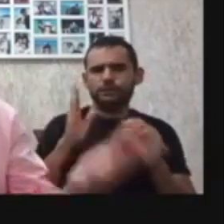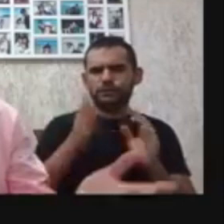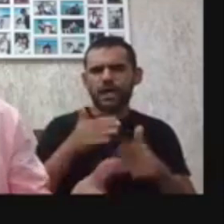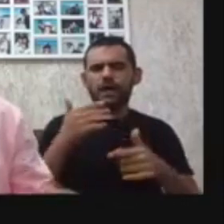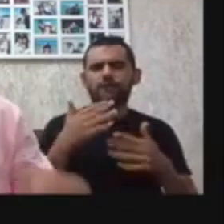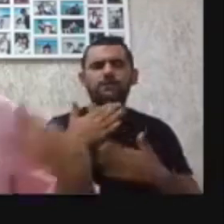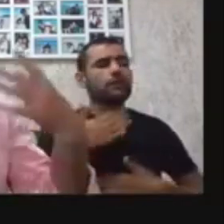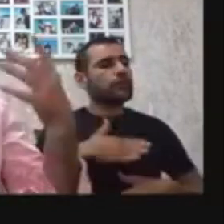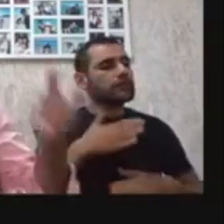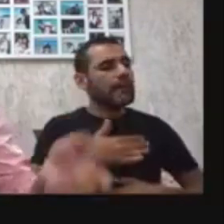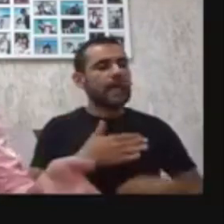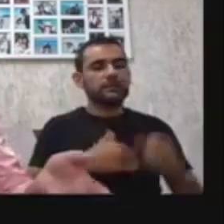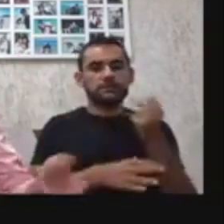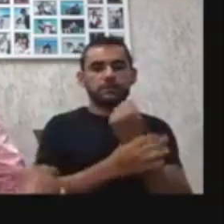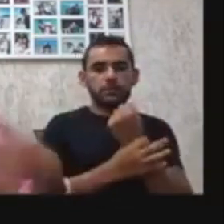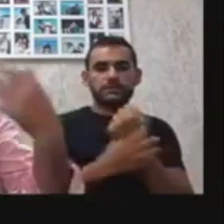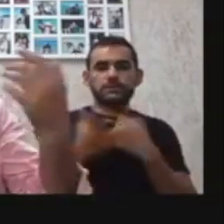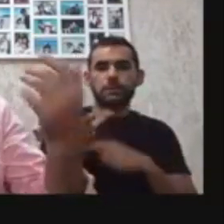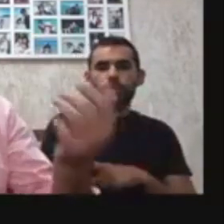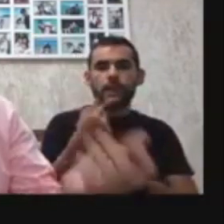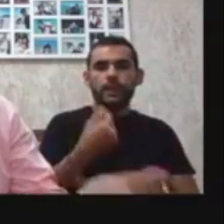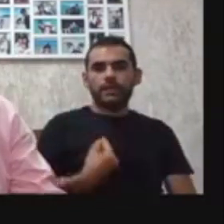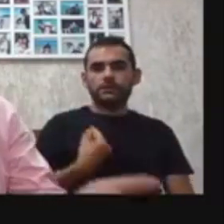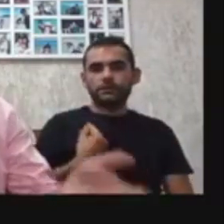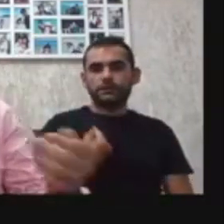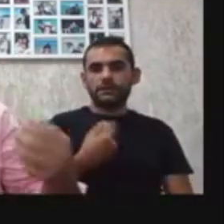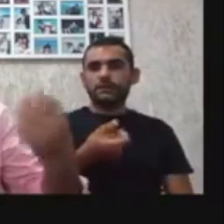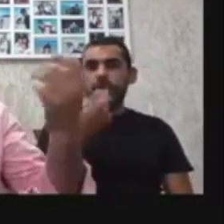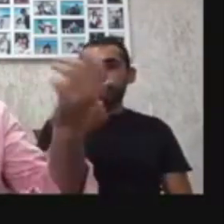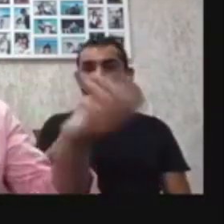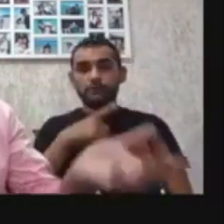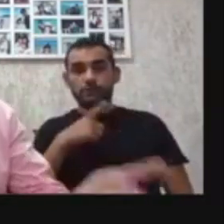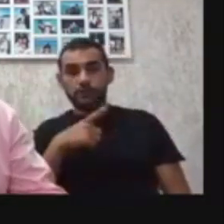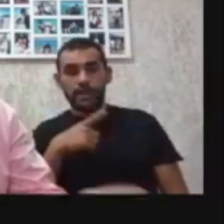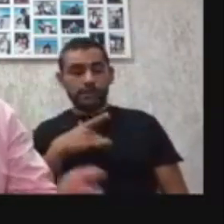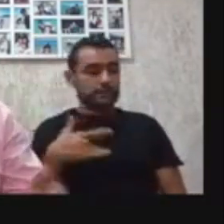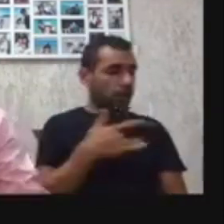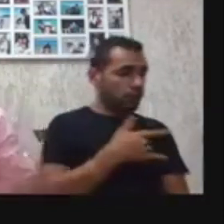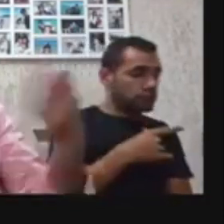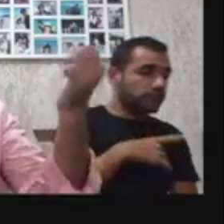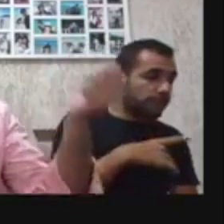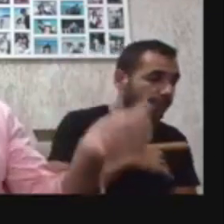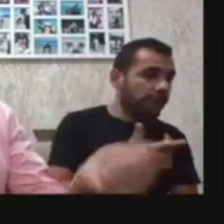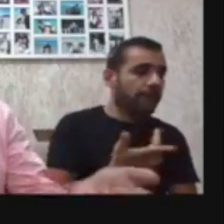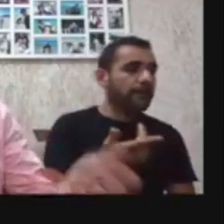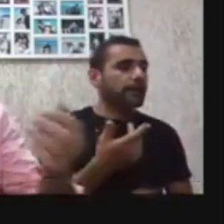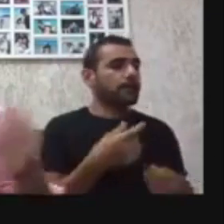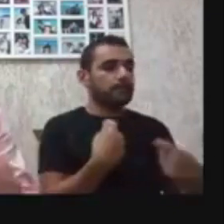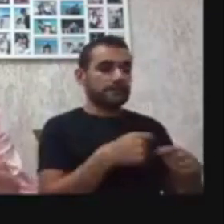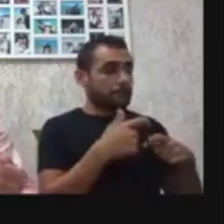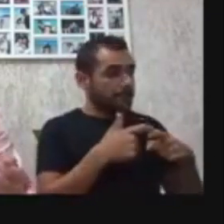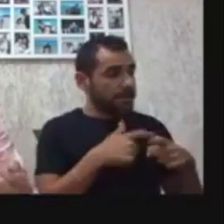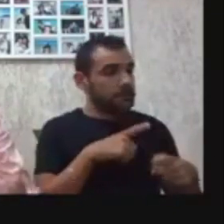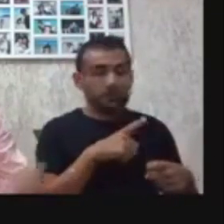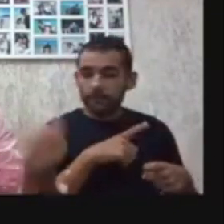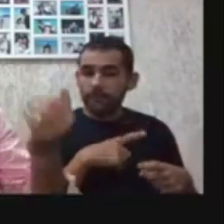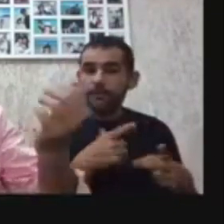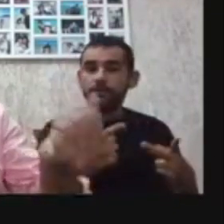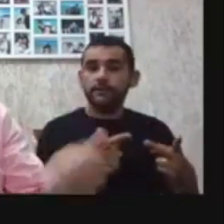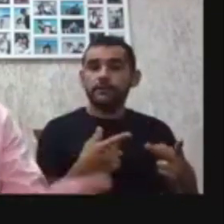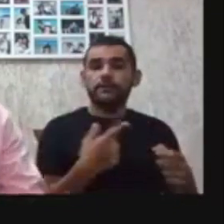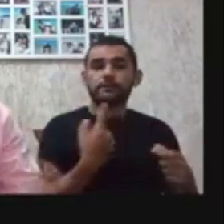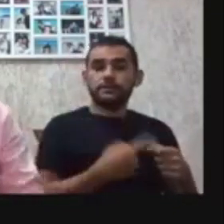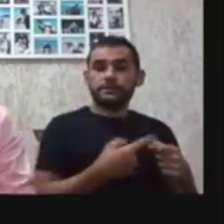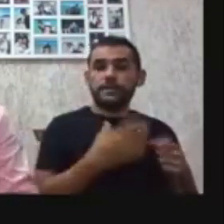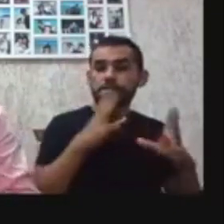tranquilidade, segurança, qualidade de vida. Se eu precisar de remédio, eu vou ter. Se eu precisar de saúde, eu vou ter. Se eu precisar de médico, eu vou ter. Eu quero andar